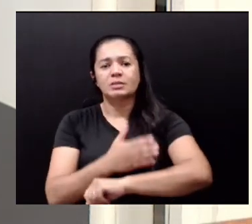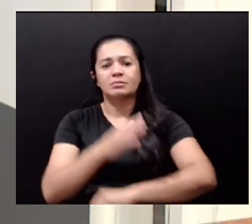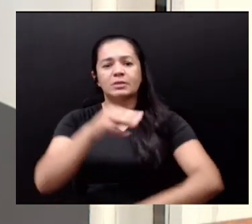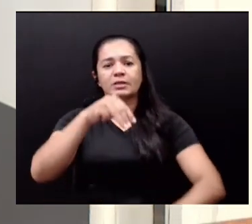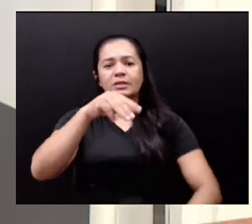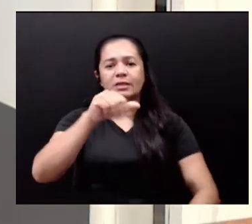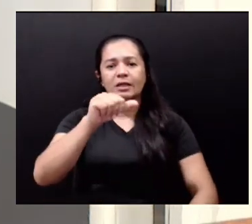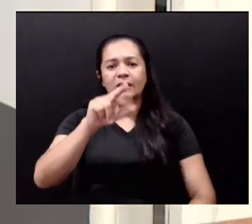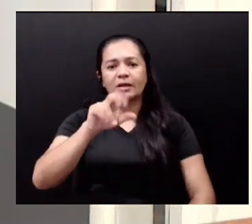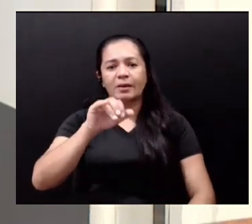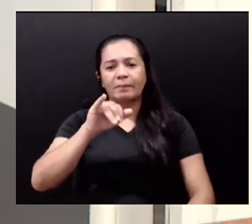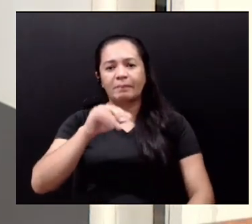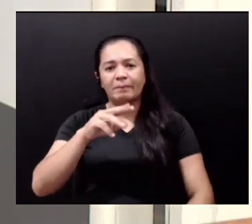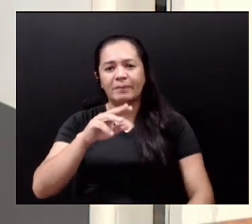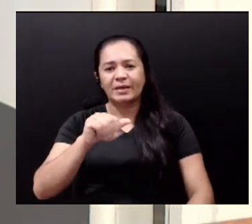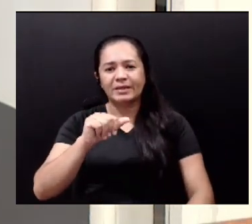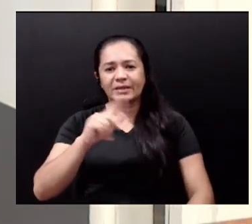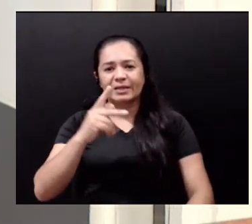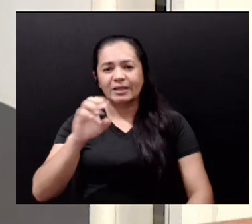importante, fundamental.